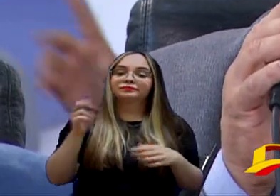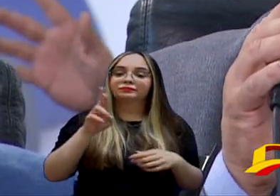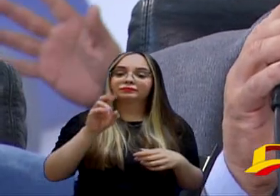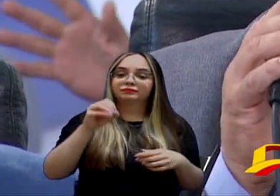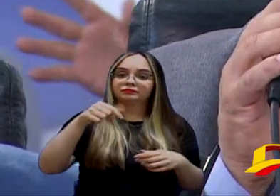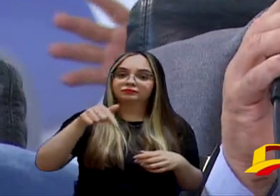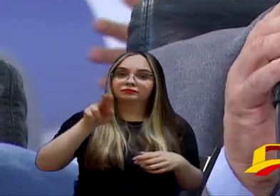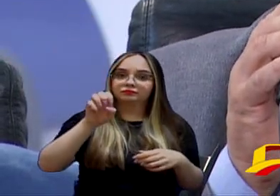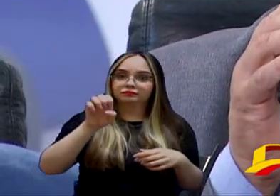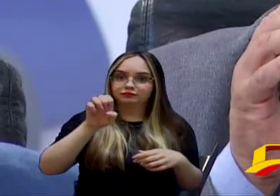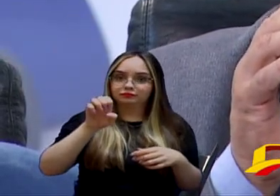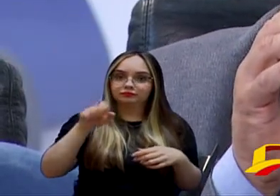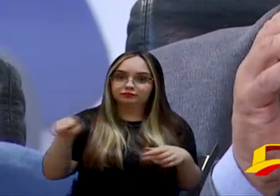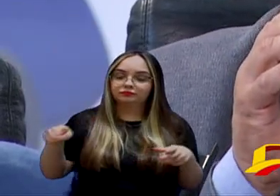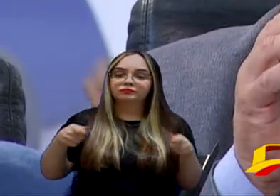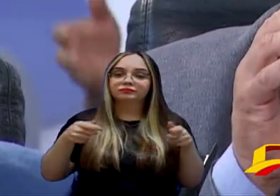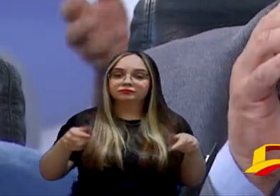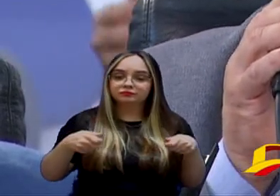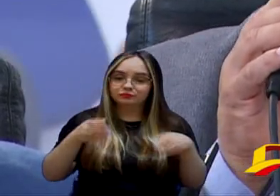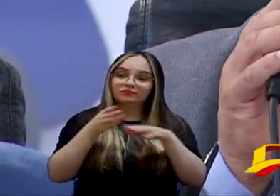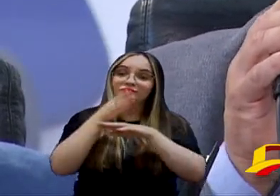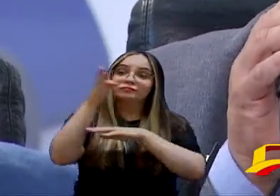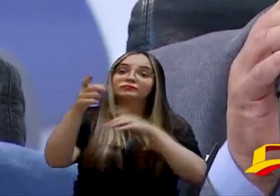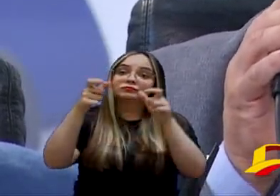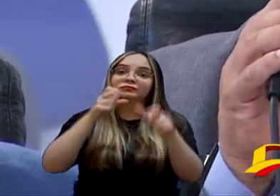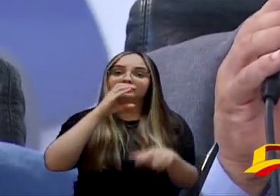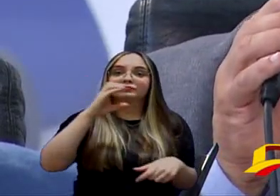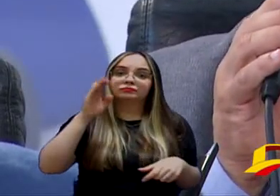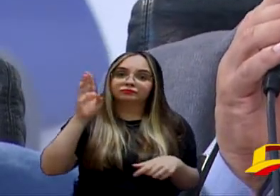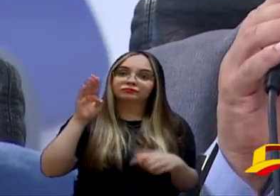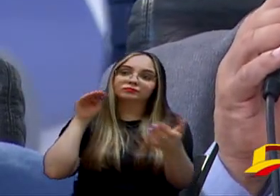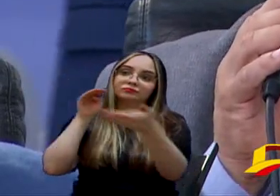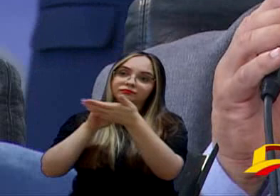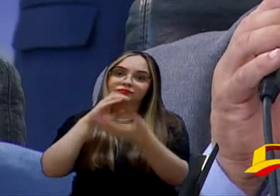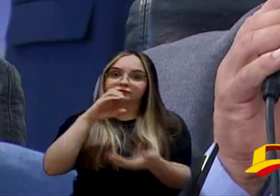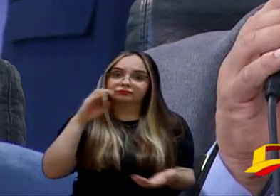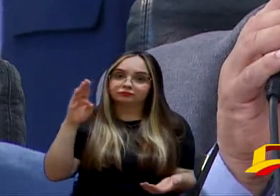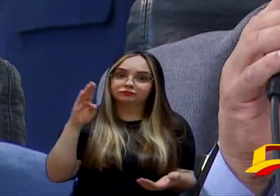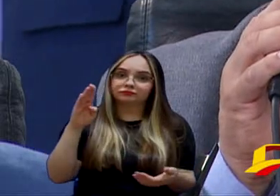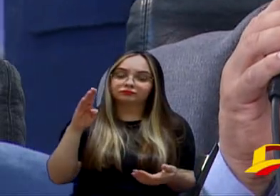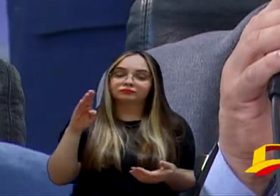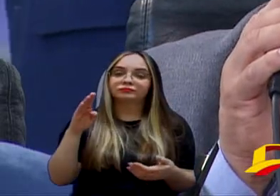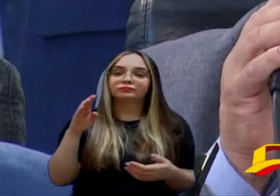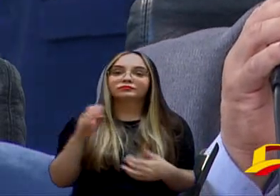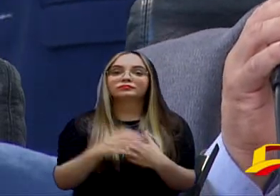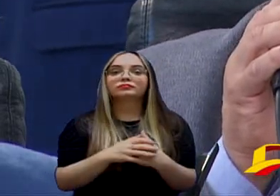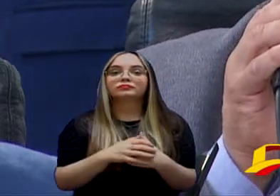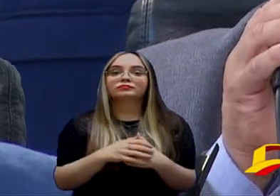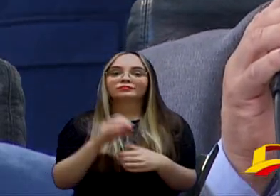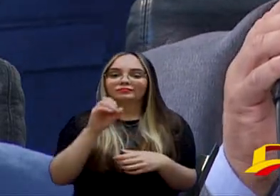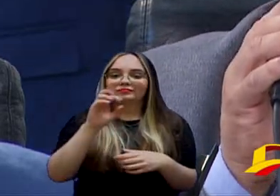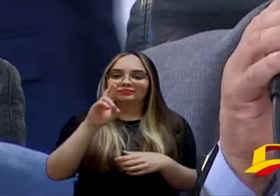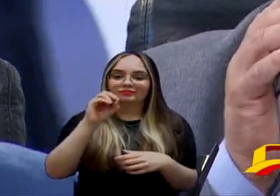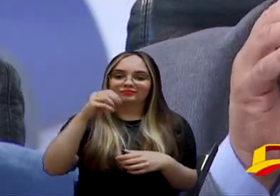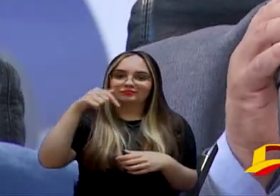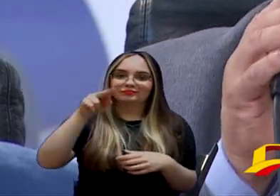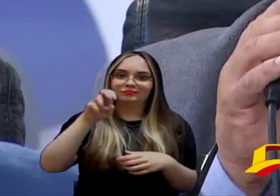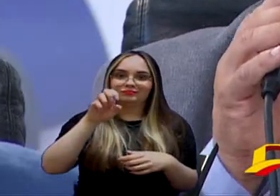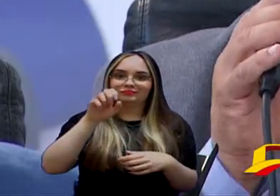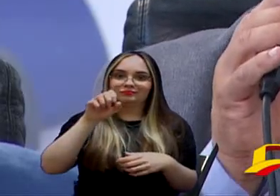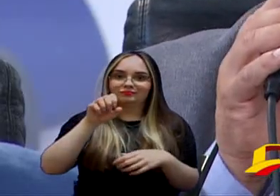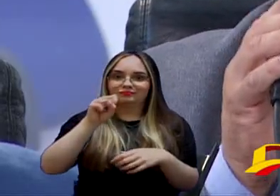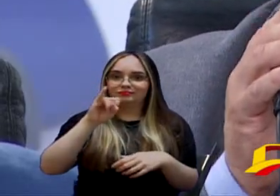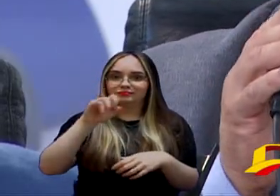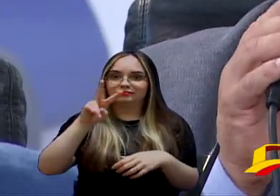congregação né pra ir nos cultos ela sai da casa dela subindo a a Roque da Silva né pela rua e